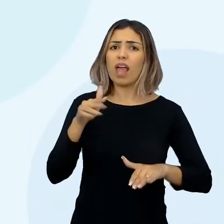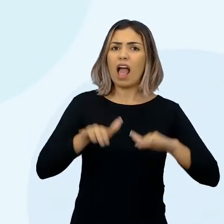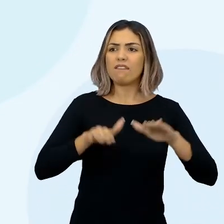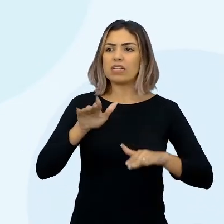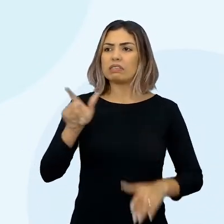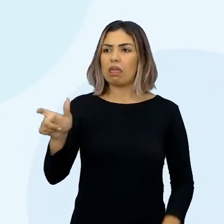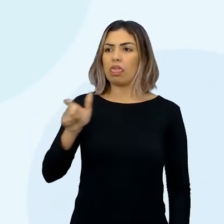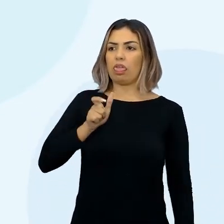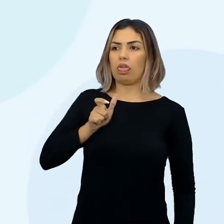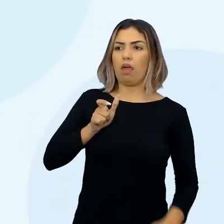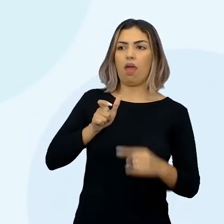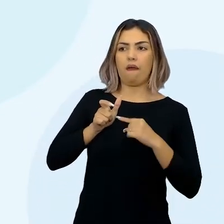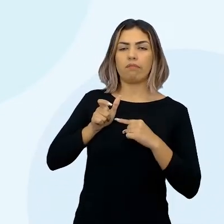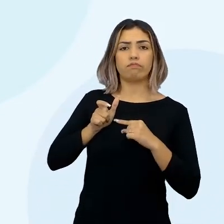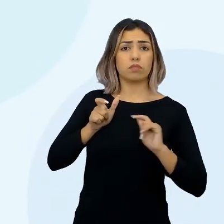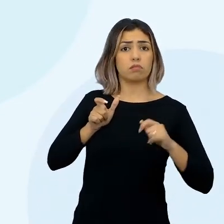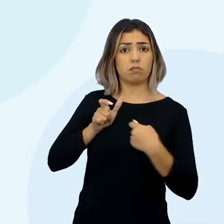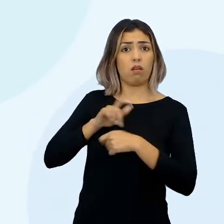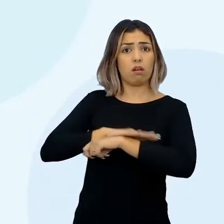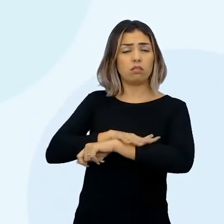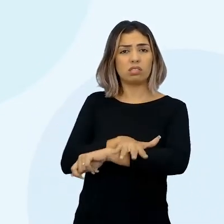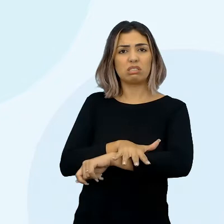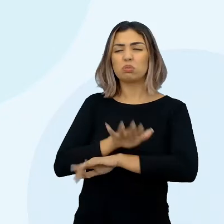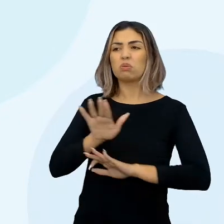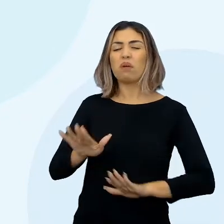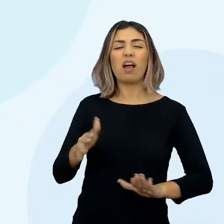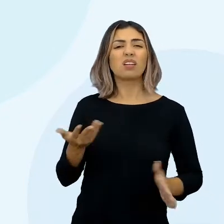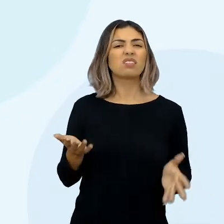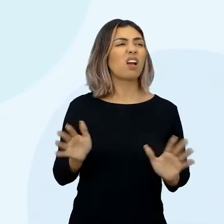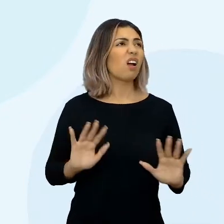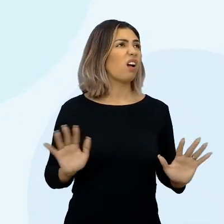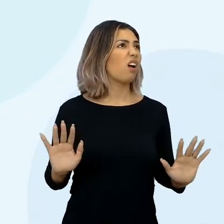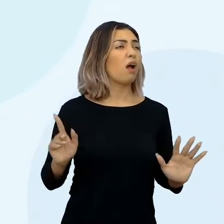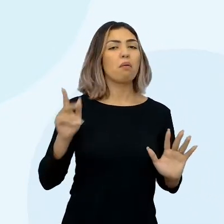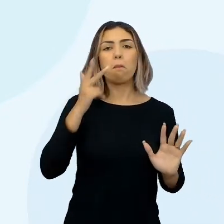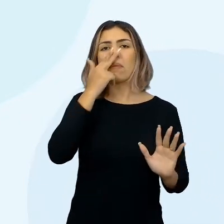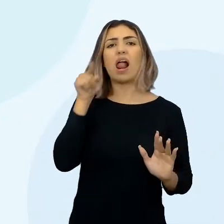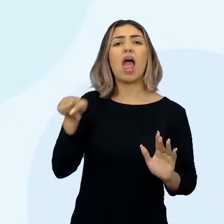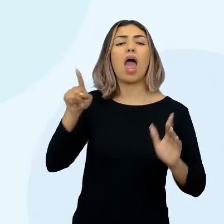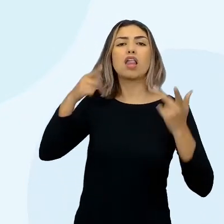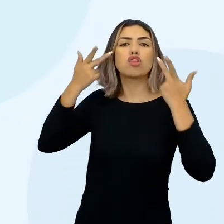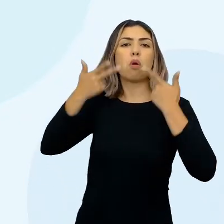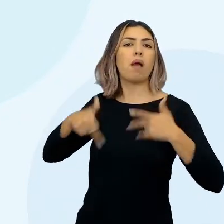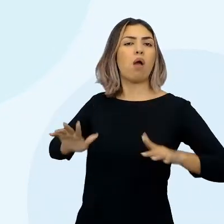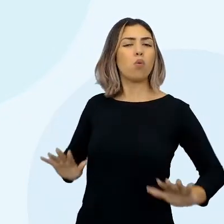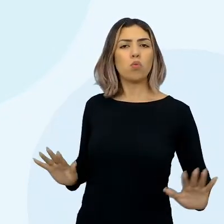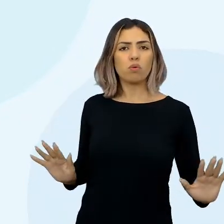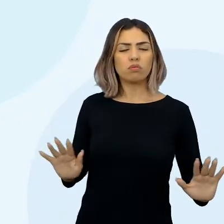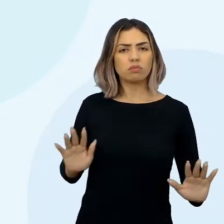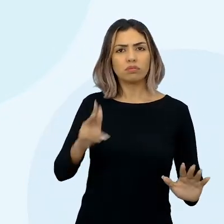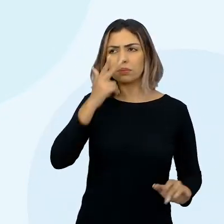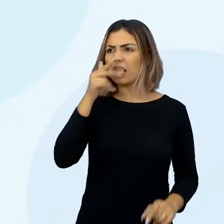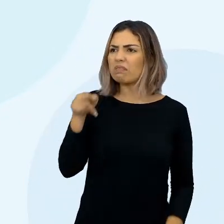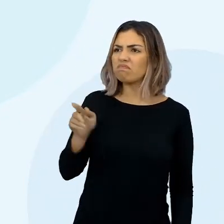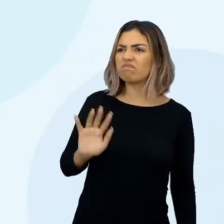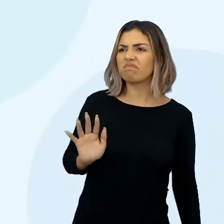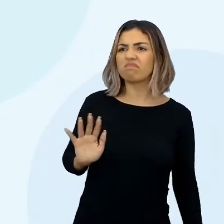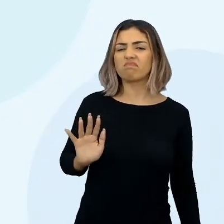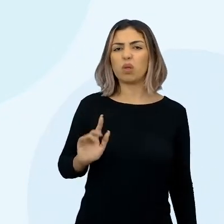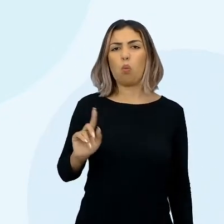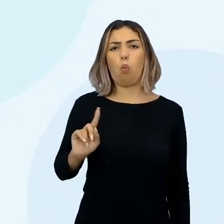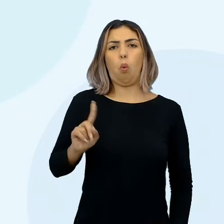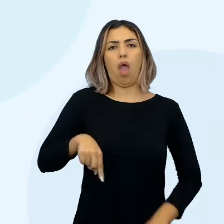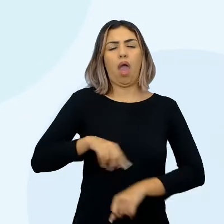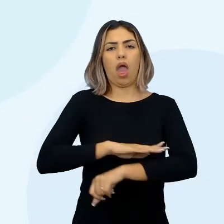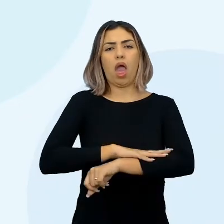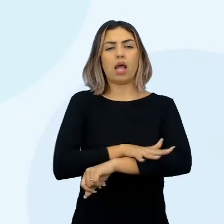desapercebido. Por quê? Porque ele foi naturalizado, esse fenômeno. Um fenômeno que foi naturalizado como se fosse